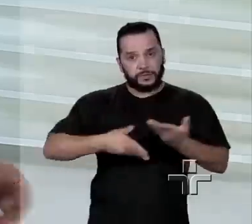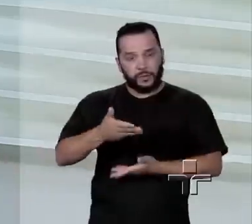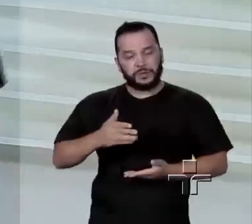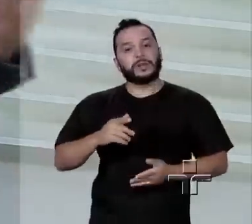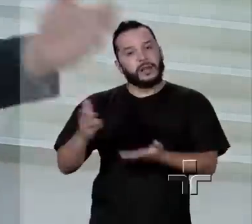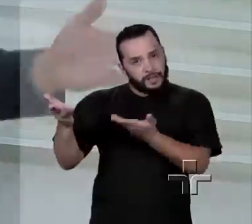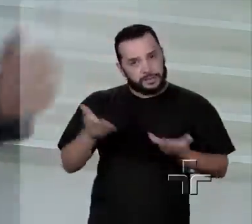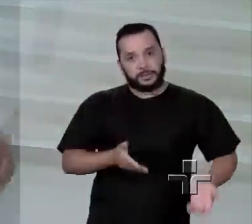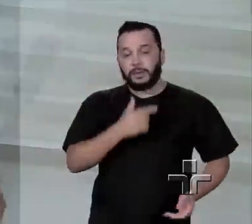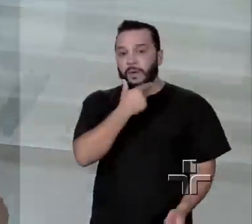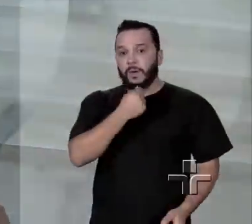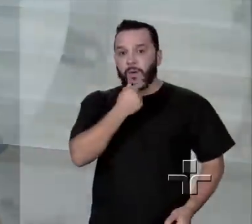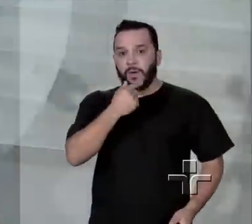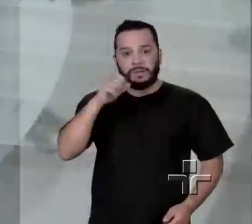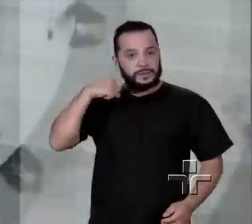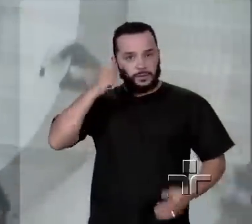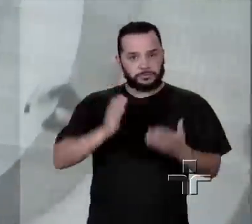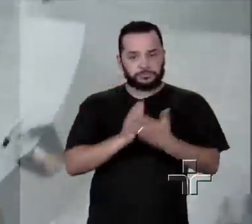Olímpio.